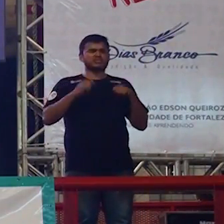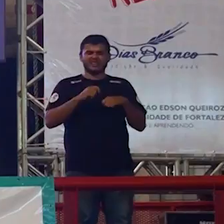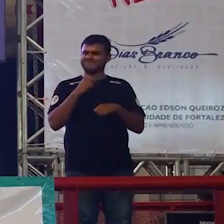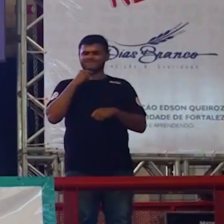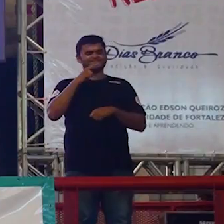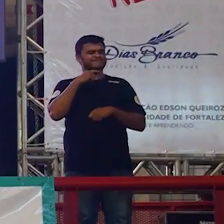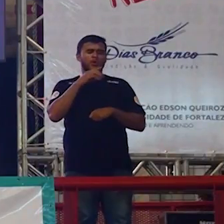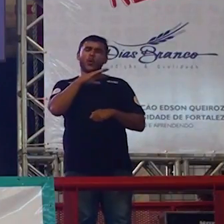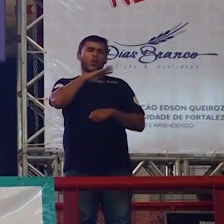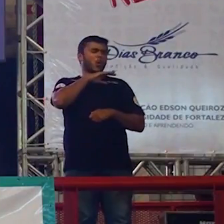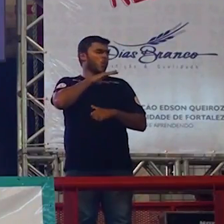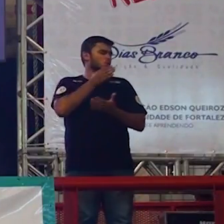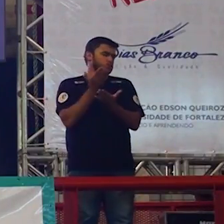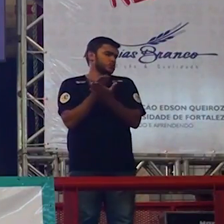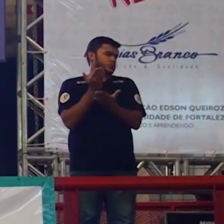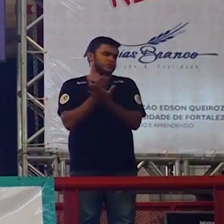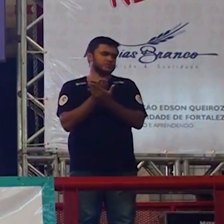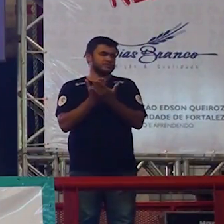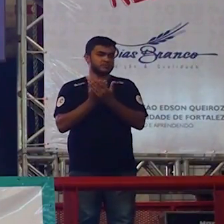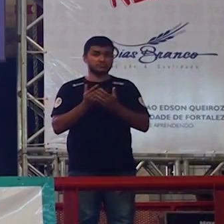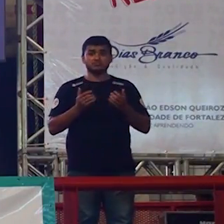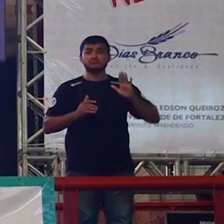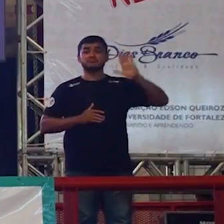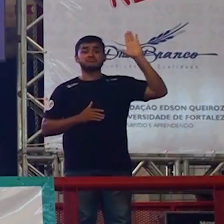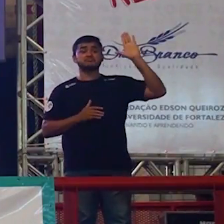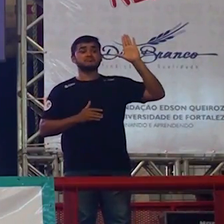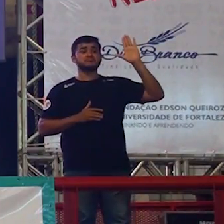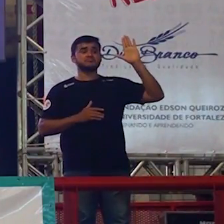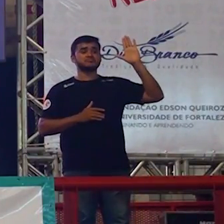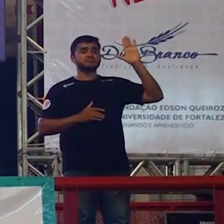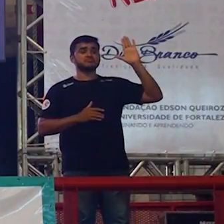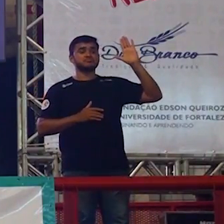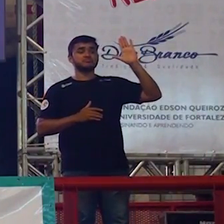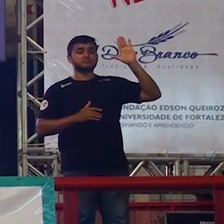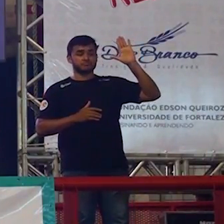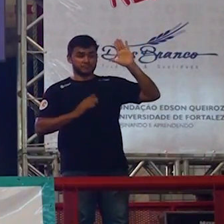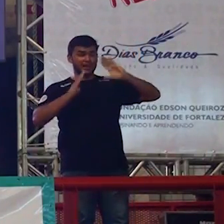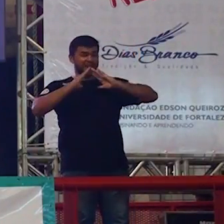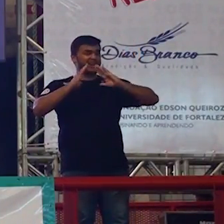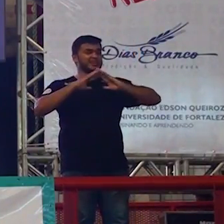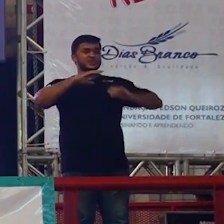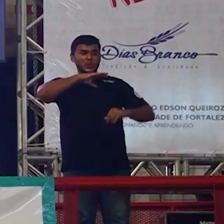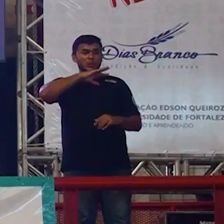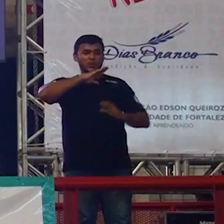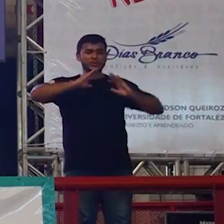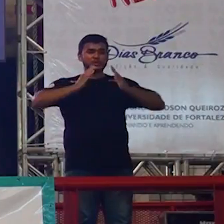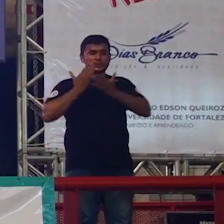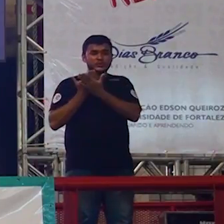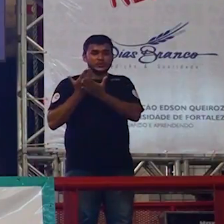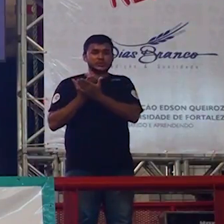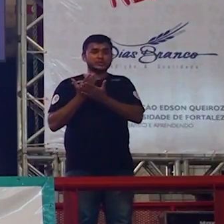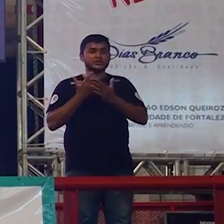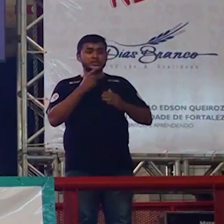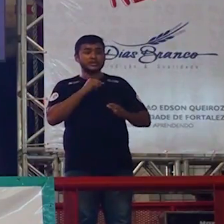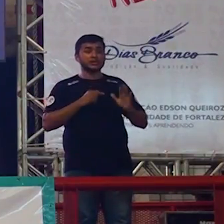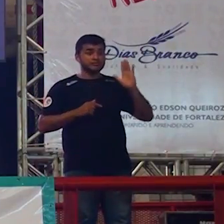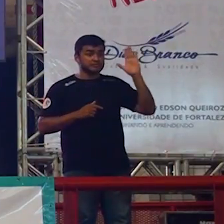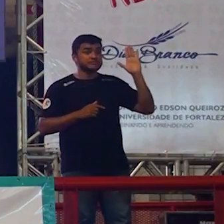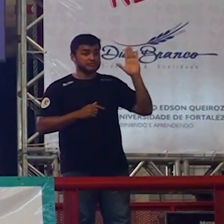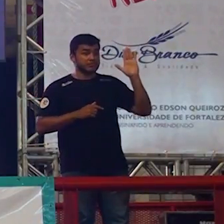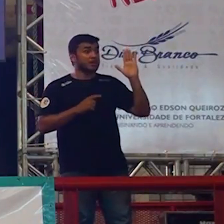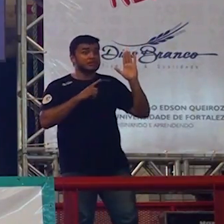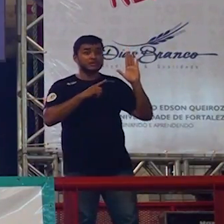é adequado para estudar. Vamos lá. Quem acha que em casa o seu ambiente não é adequado